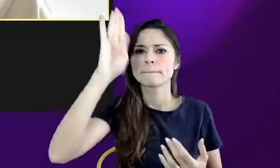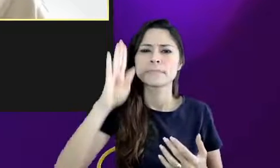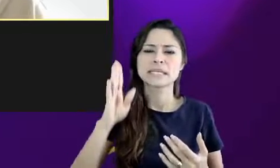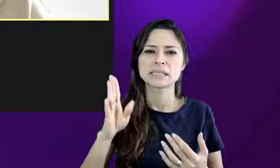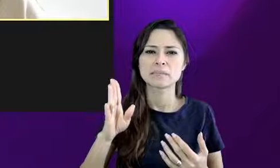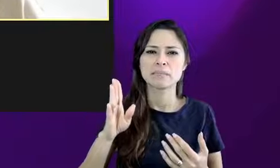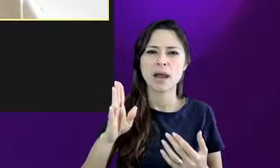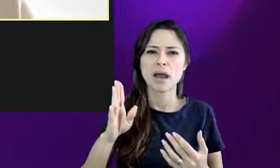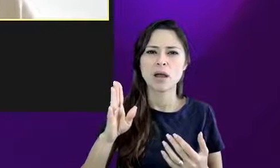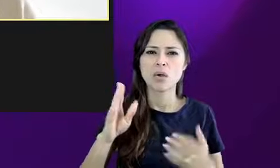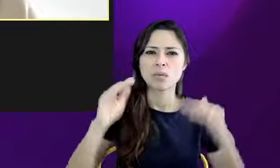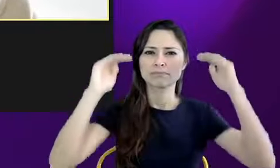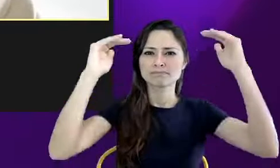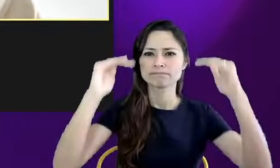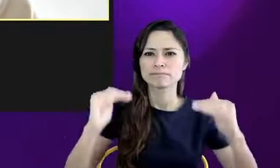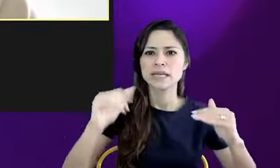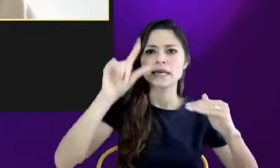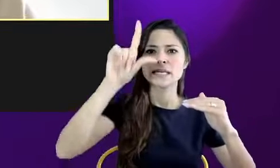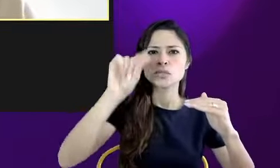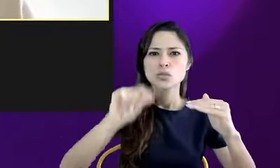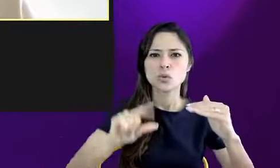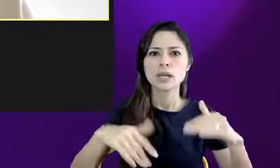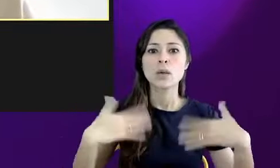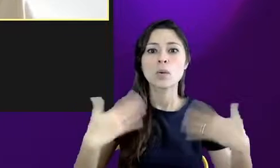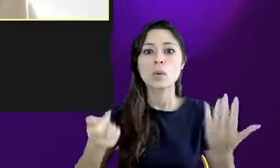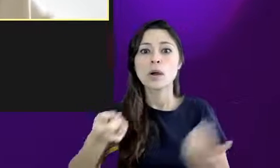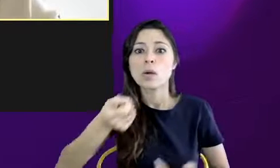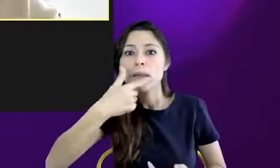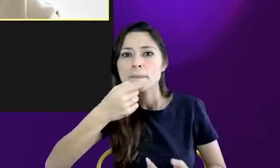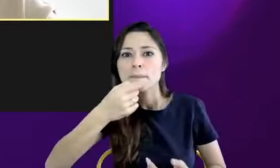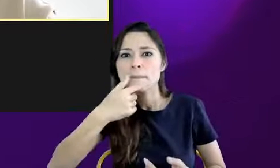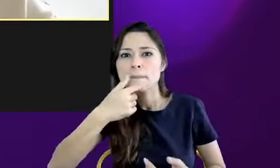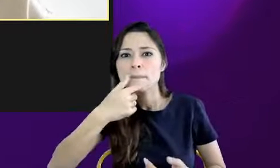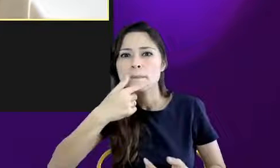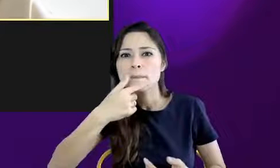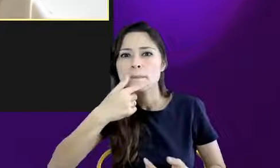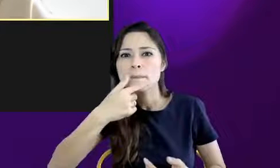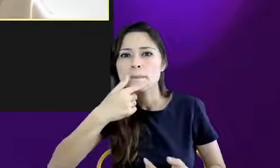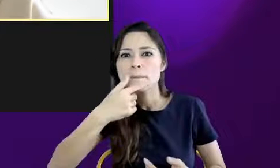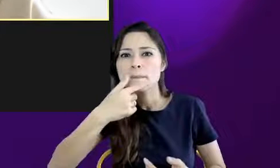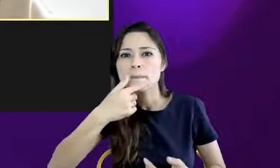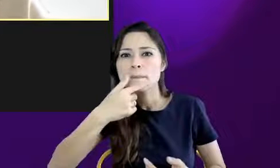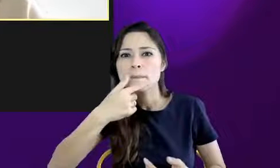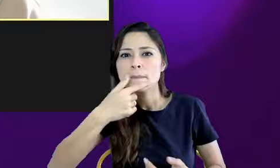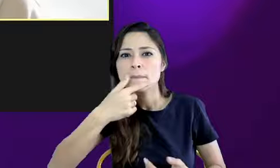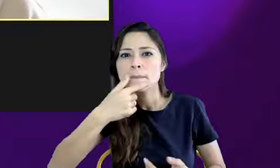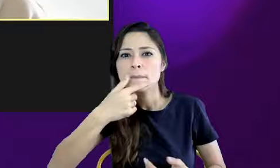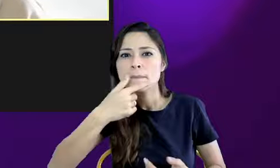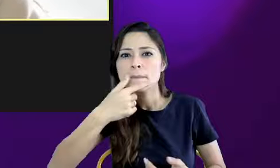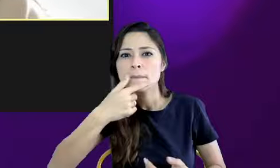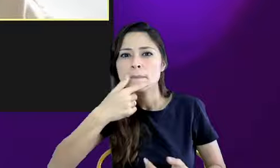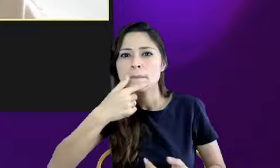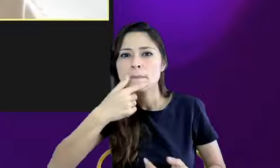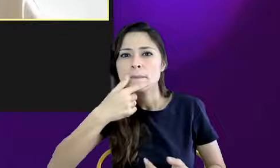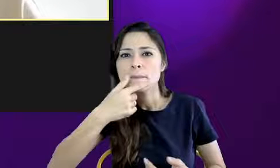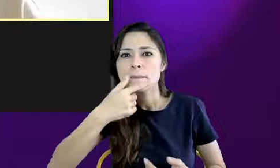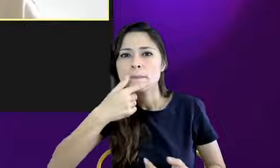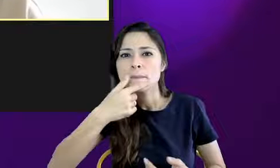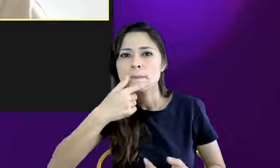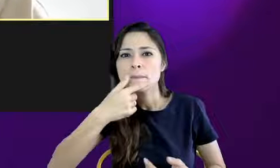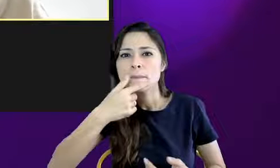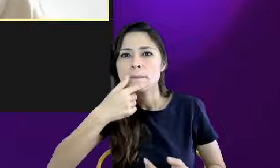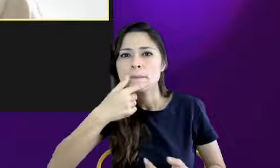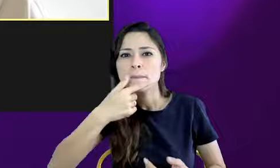nos faz escolher entre uma medicação e outra, baseado nos estudos, baseado nos níveis de evidência, mas o